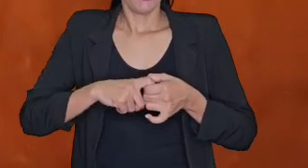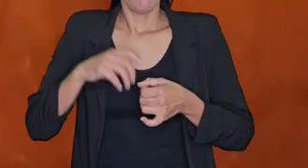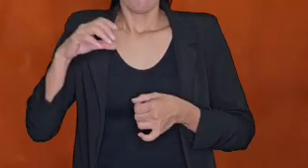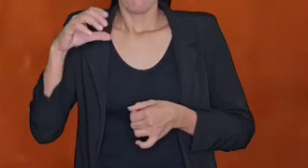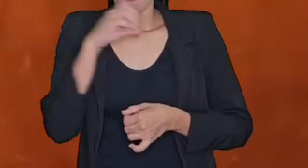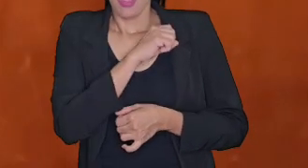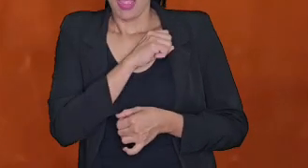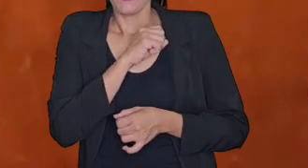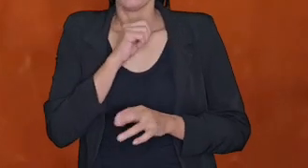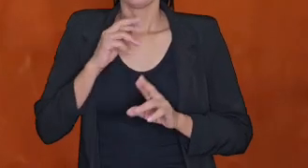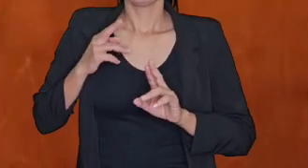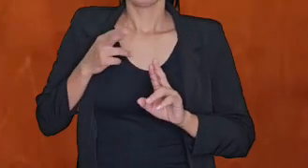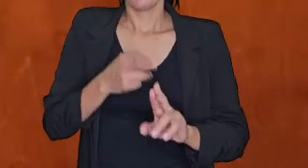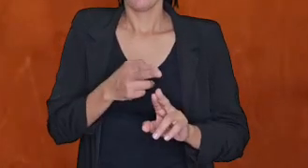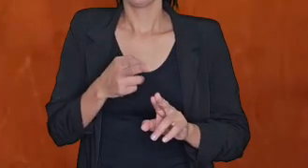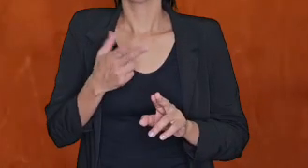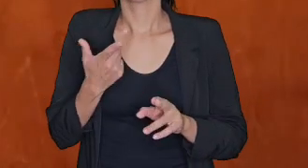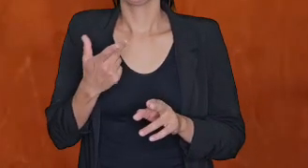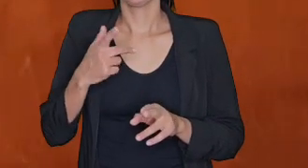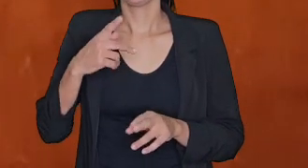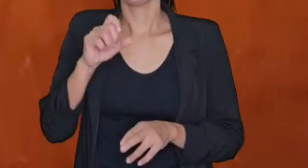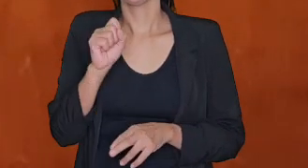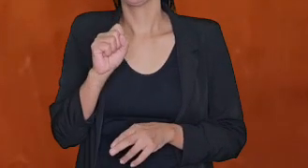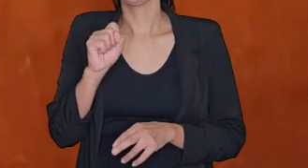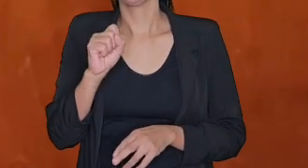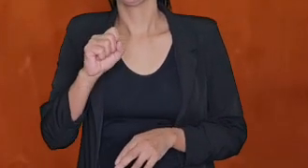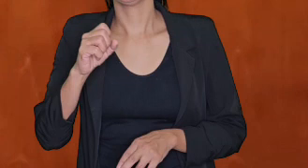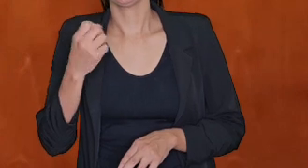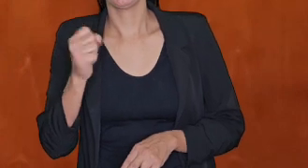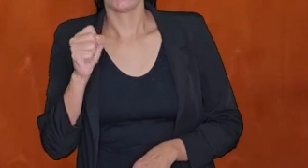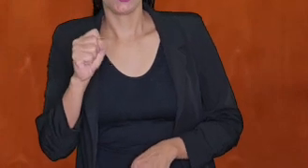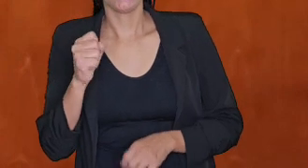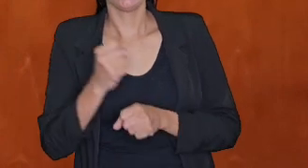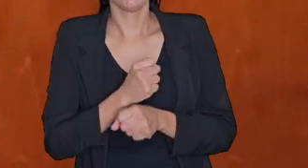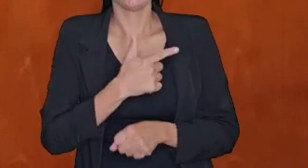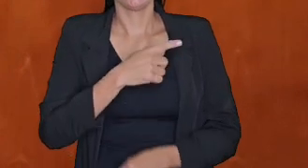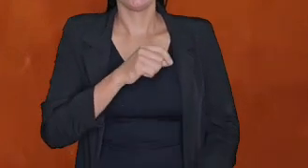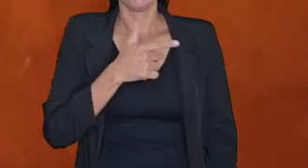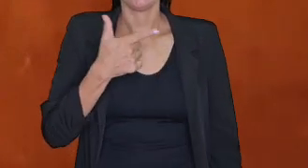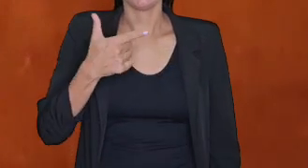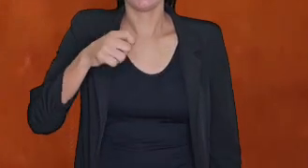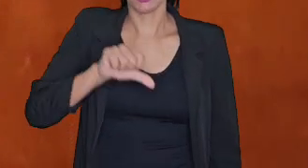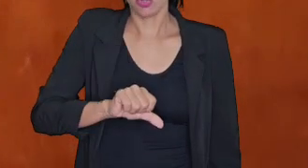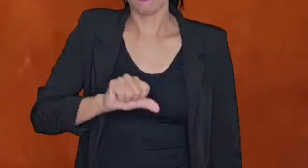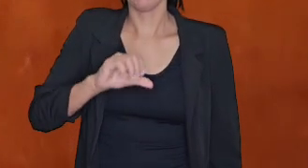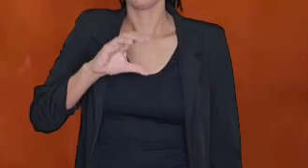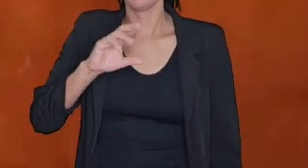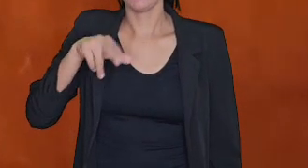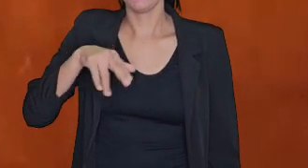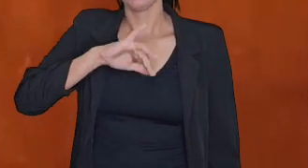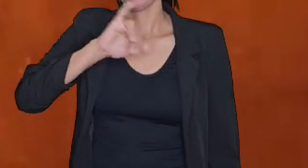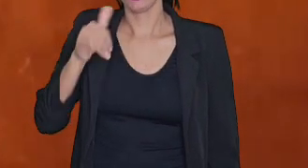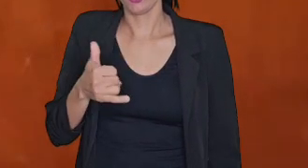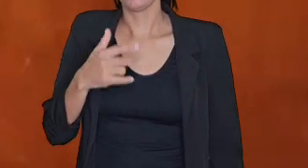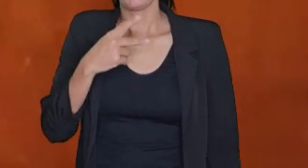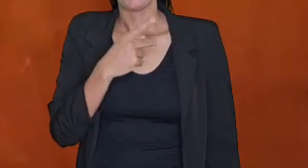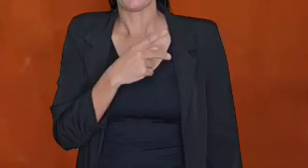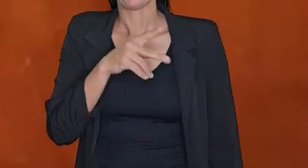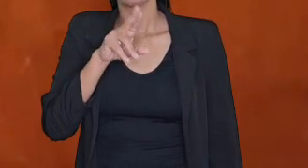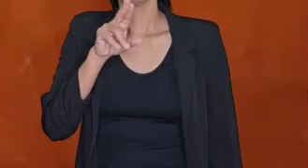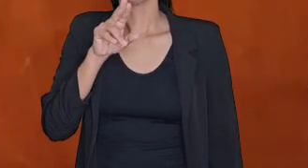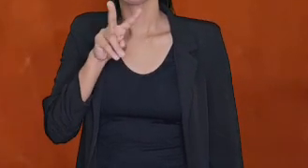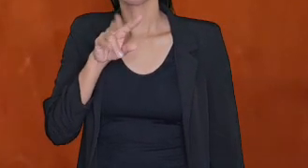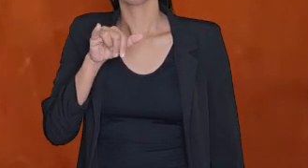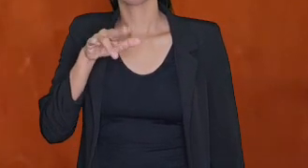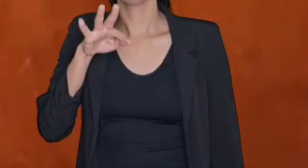pergunta. Só para retomar uma breve, é só a referência ao provimento 88 de 2019 do CNJ.